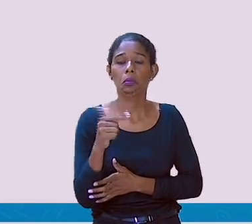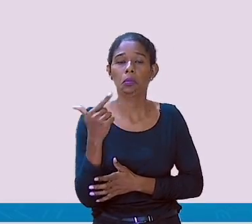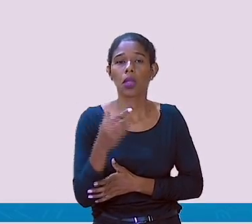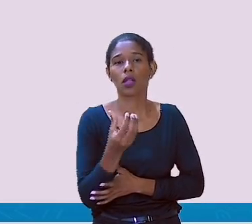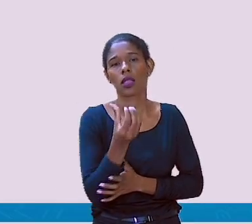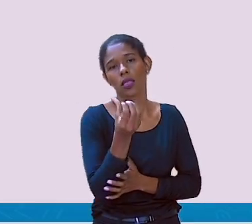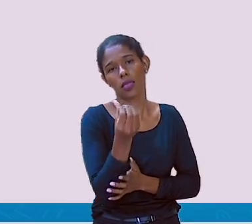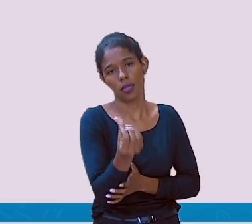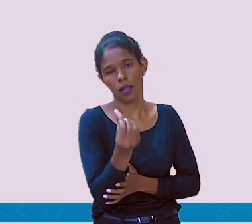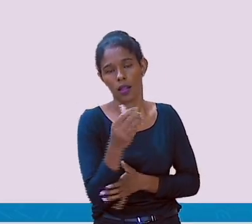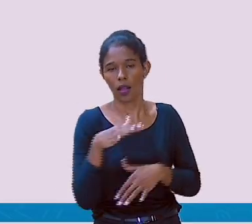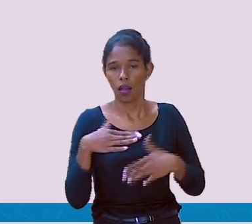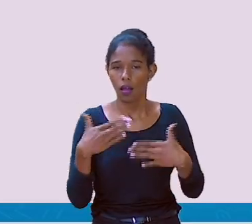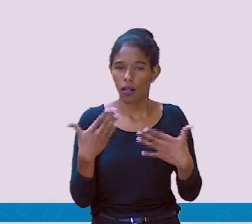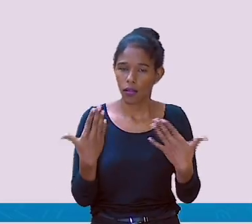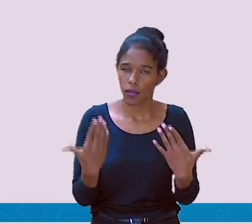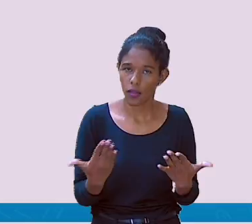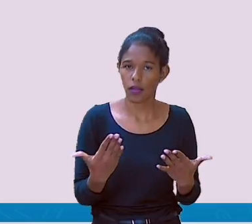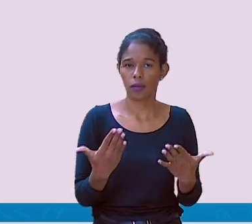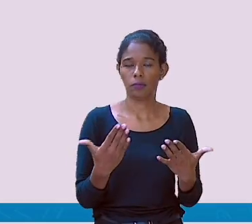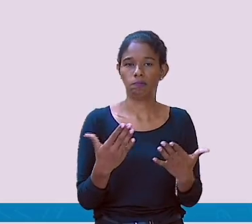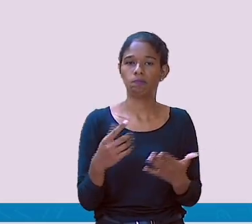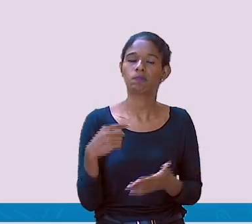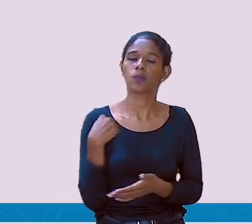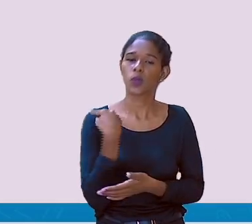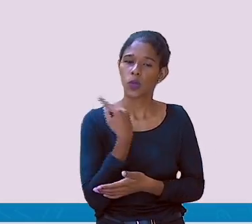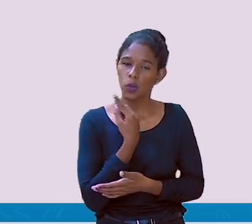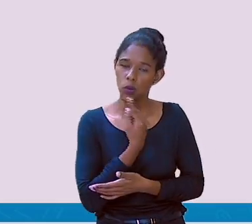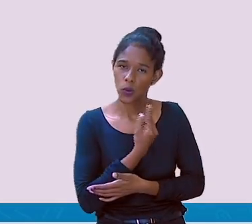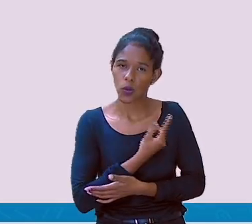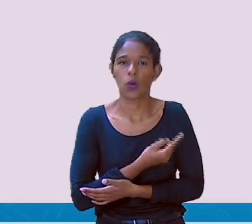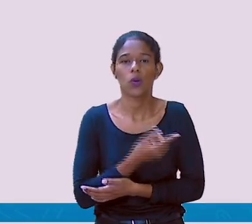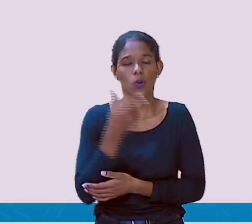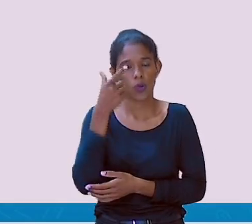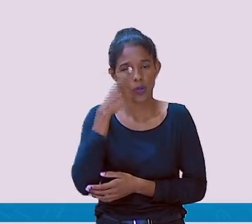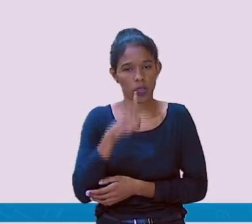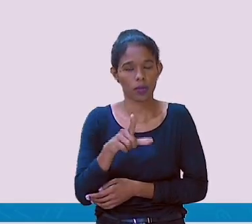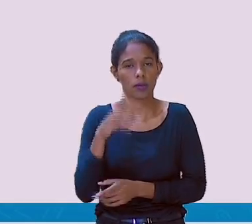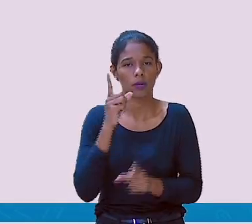maneira, constatamos que a medida do segmento MN